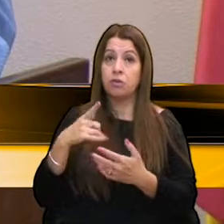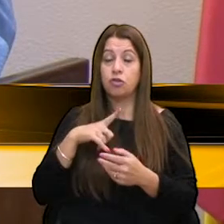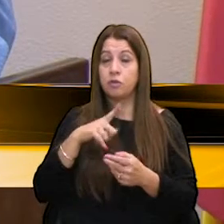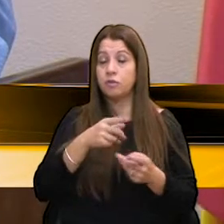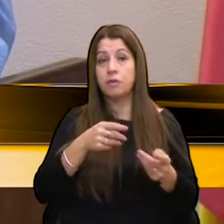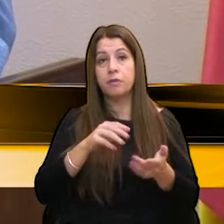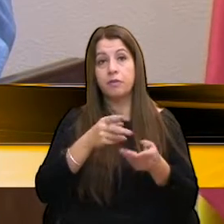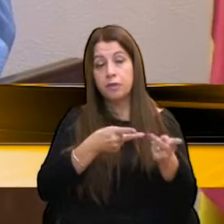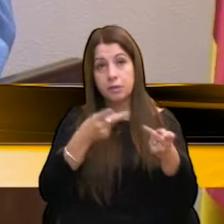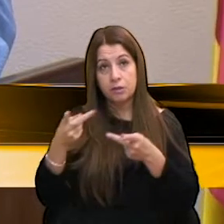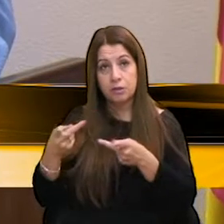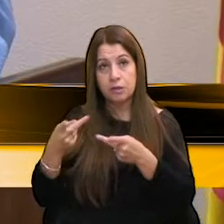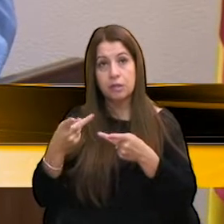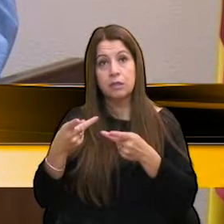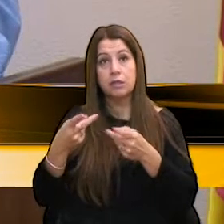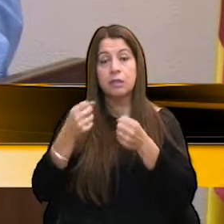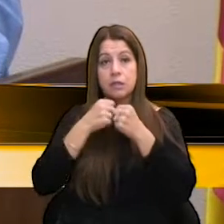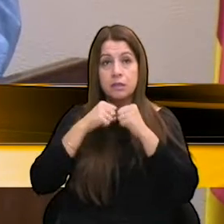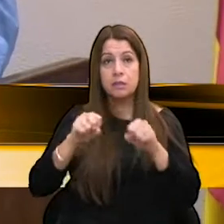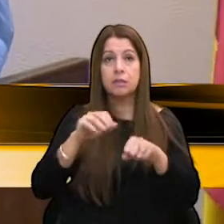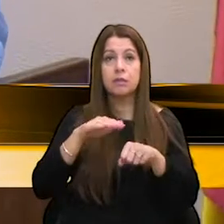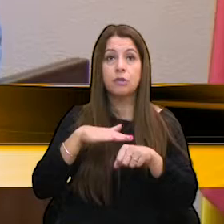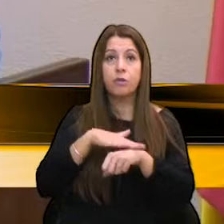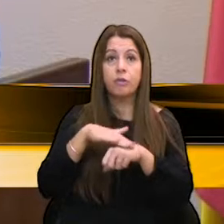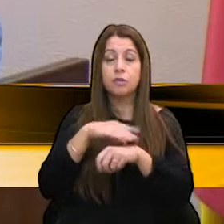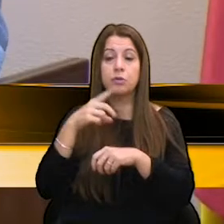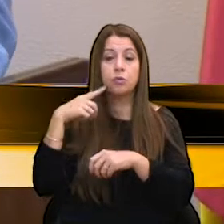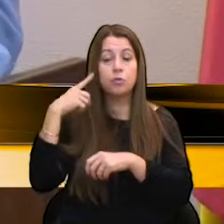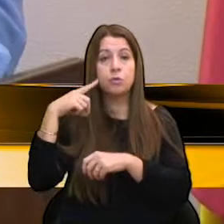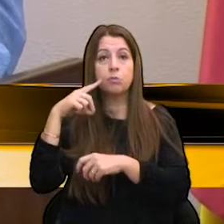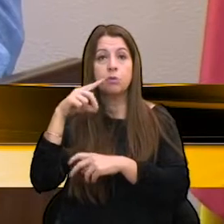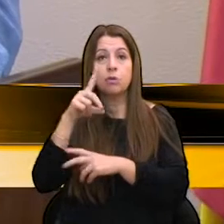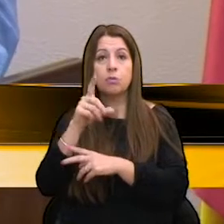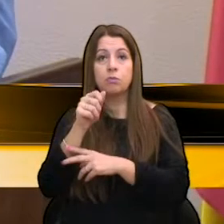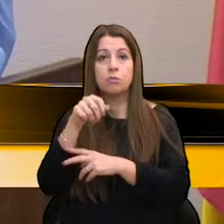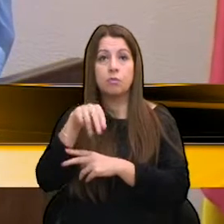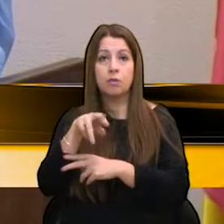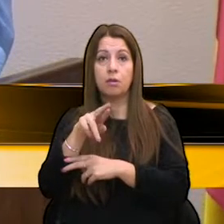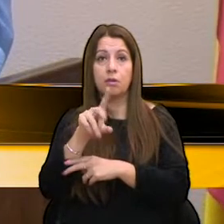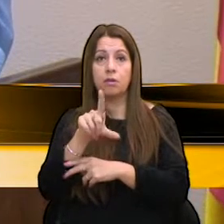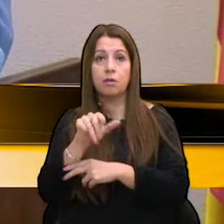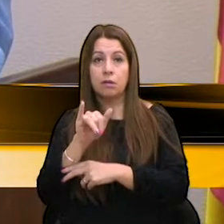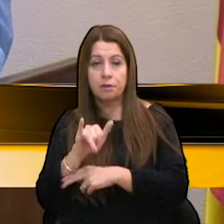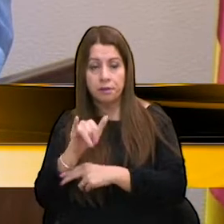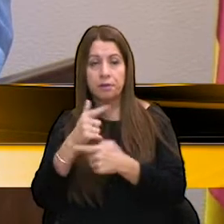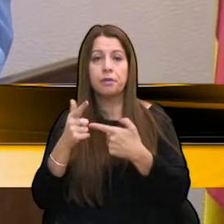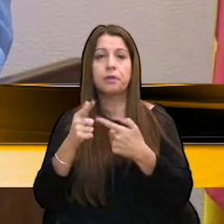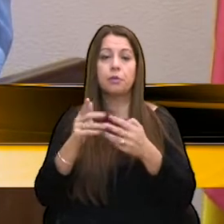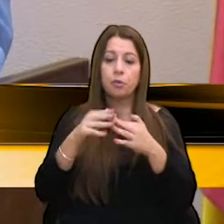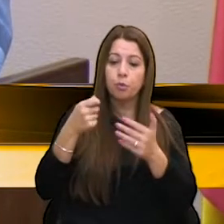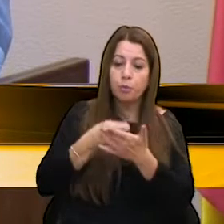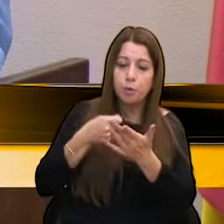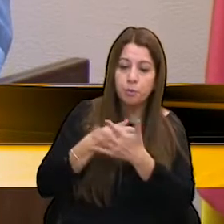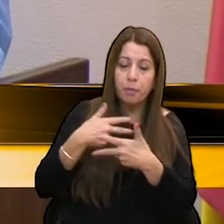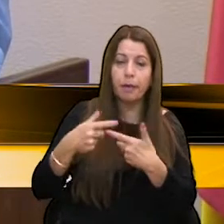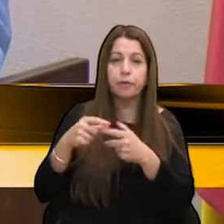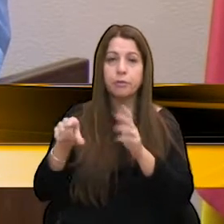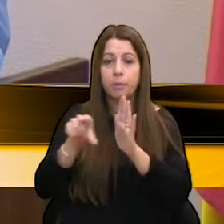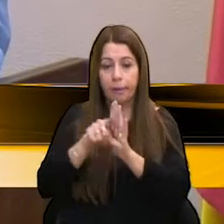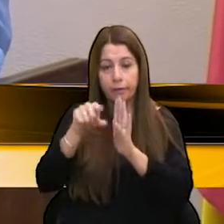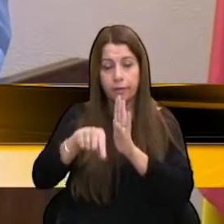secretaria, estive falando também com o deputado Danley sobre emendas parlamentares para a nossa cidade, cobrando mais também, que